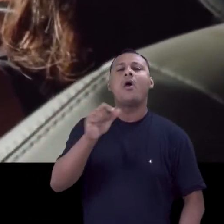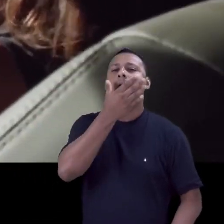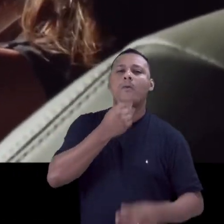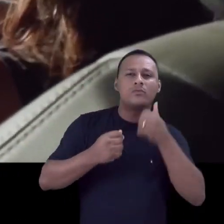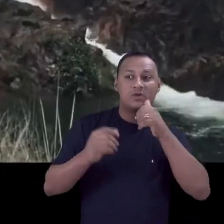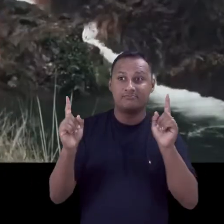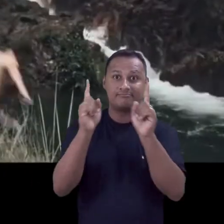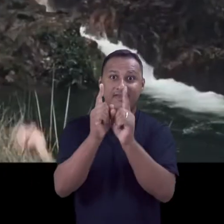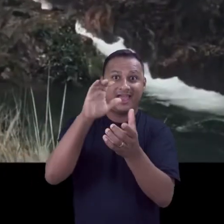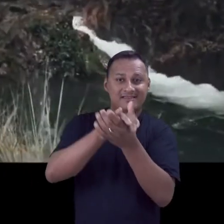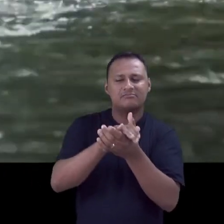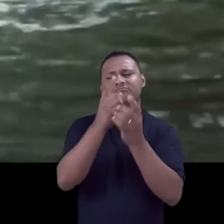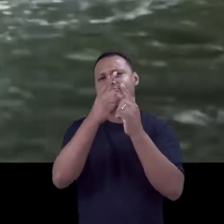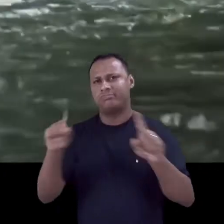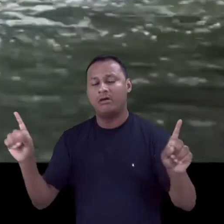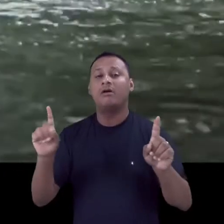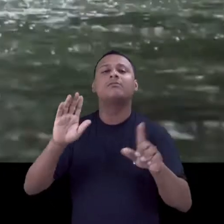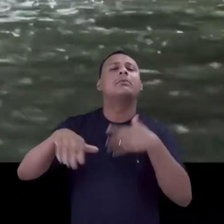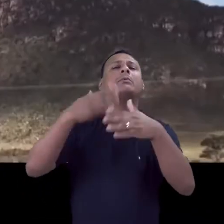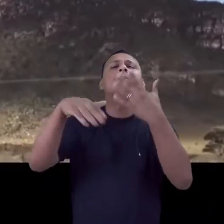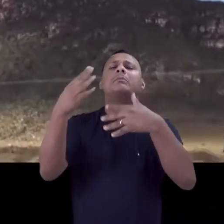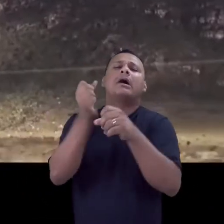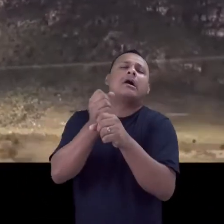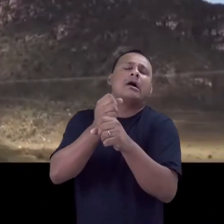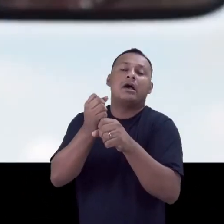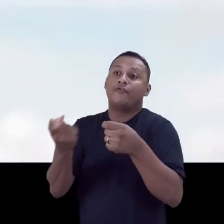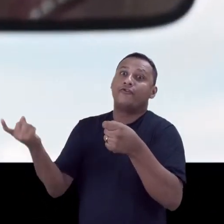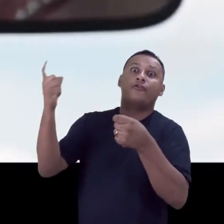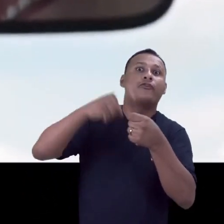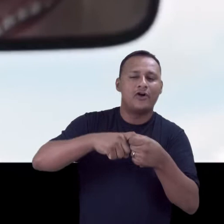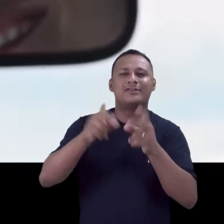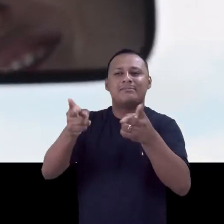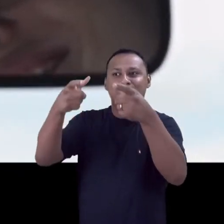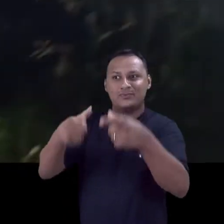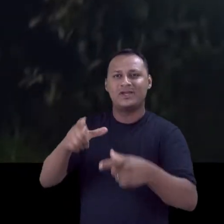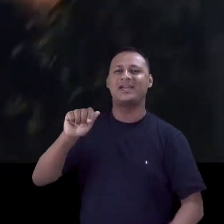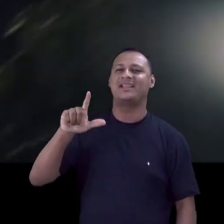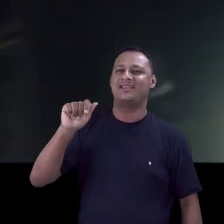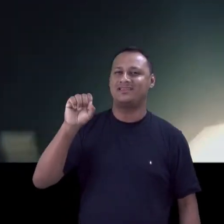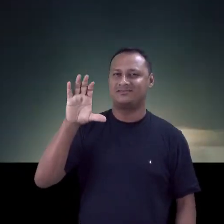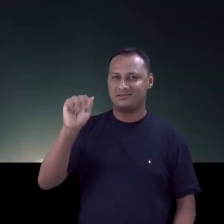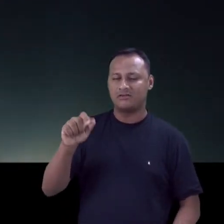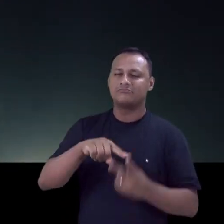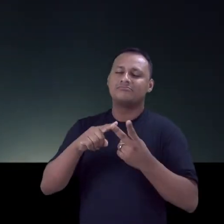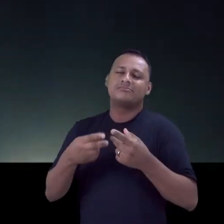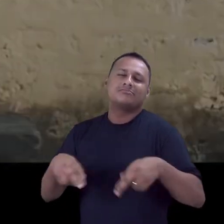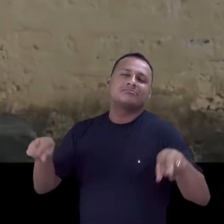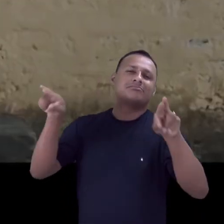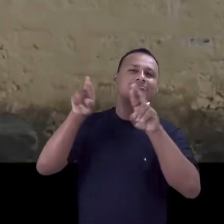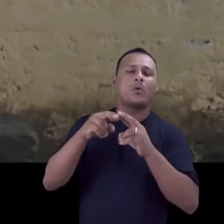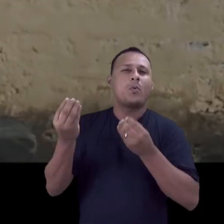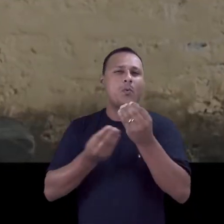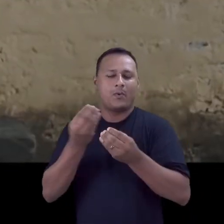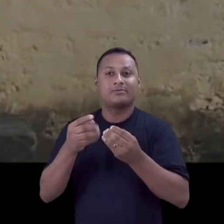e retornam ao local onde viveram uma intensa paixão. Os ingressos custam R$ 10,00 a inteira. Estudantes da UFES não